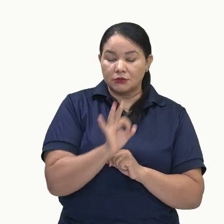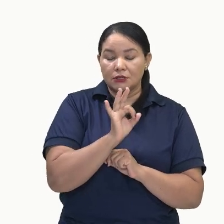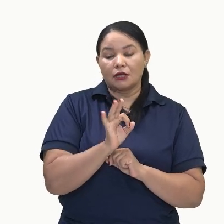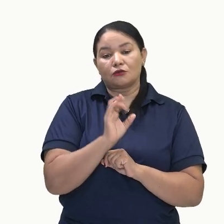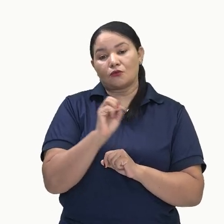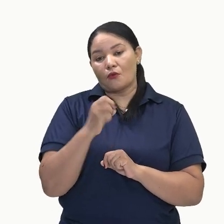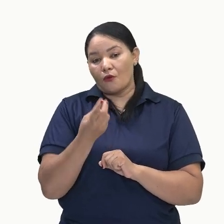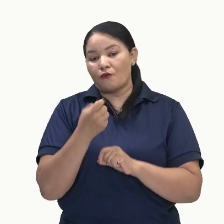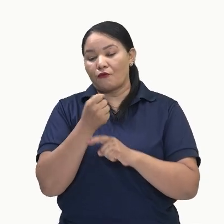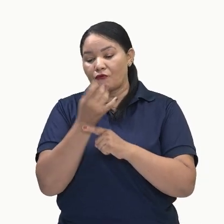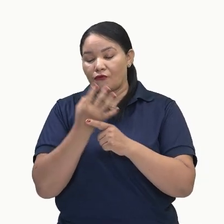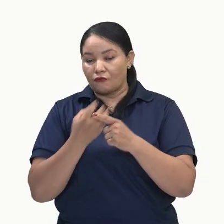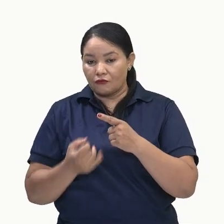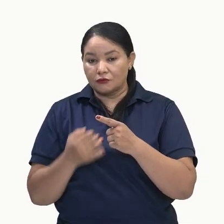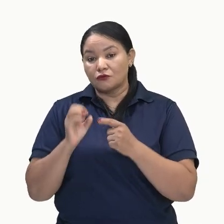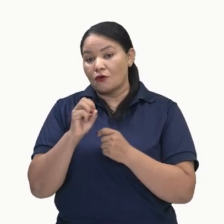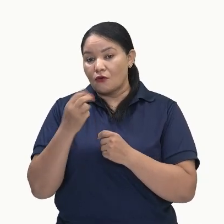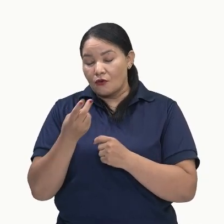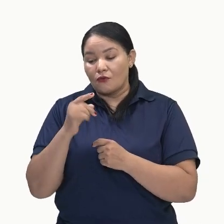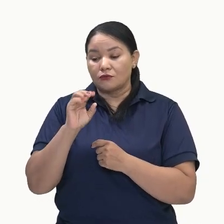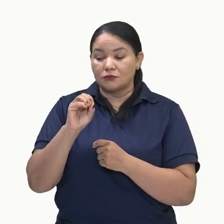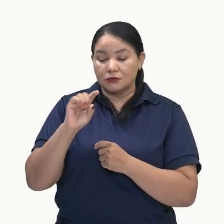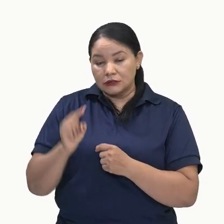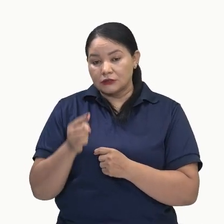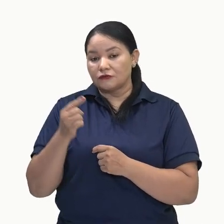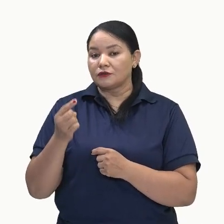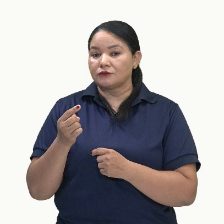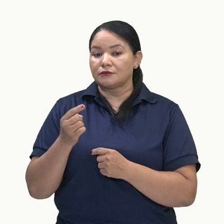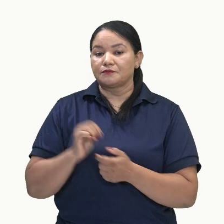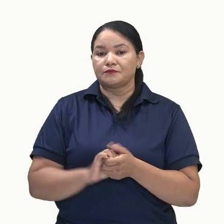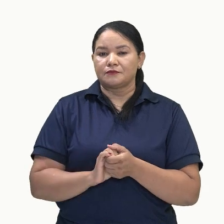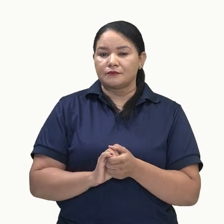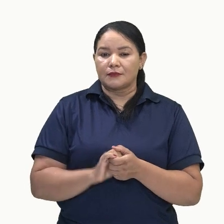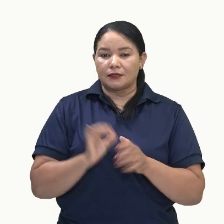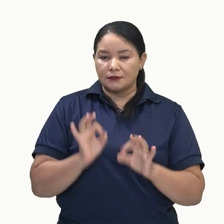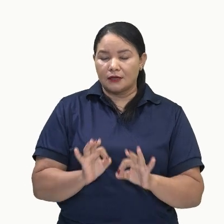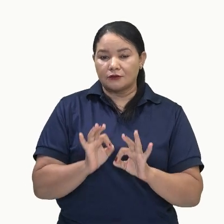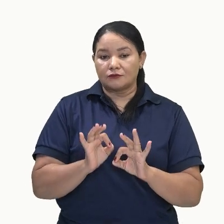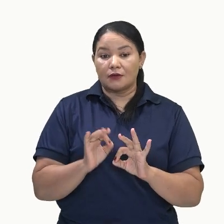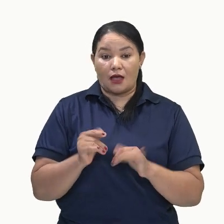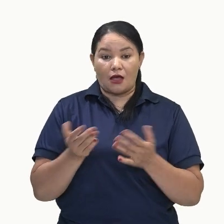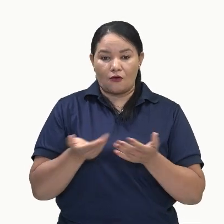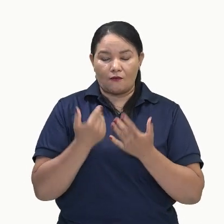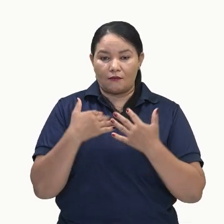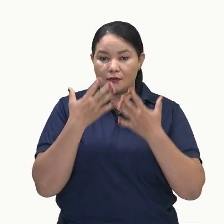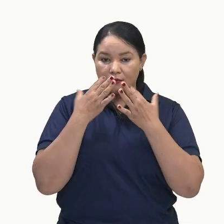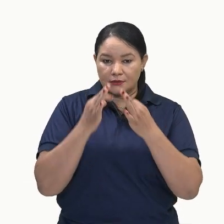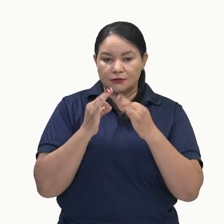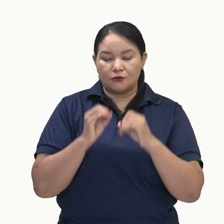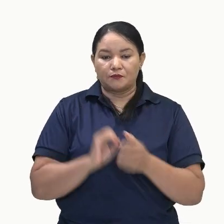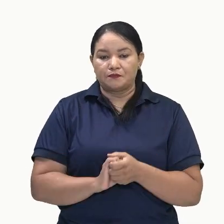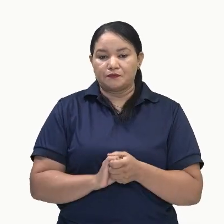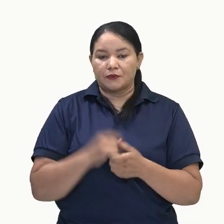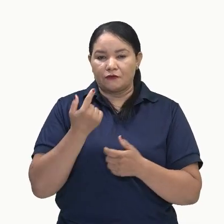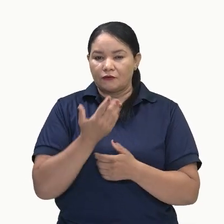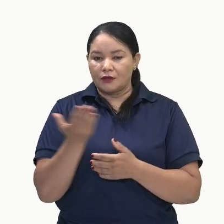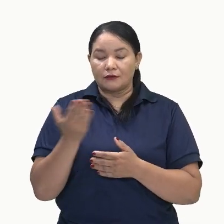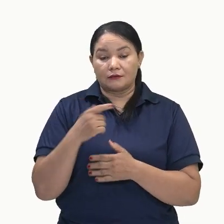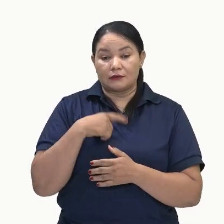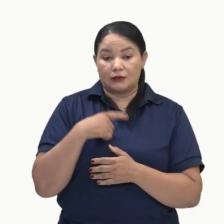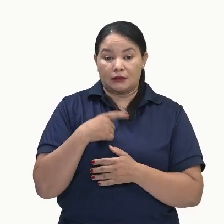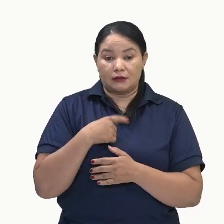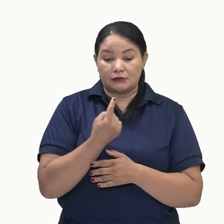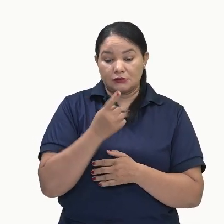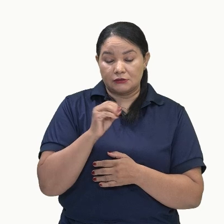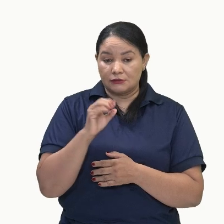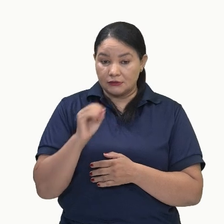percentual, na forma de fração e na forma decimal, certo? Então, preste atenção aqui, ó. Eu tenho 100 trabalhadores. Lembra?